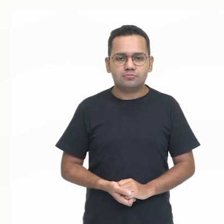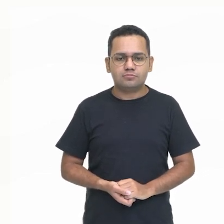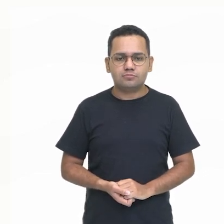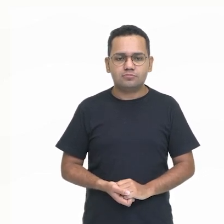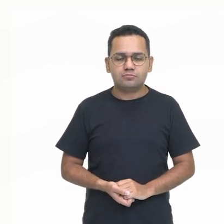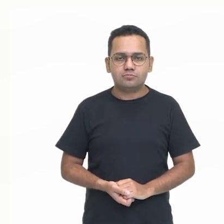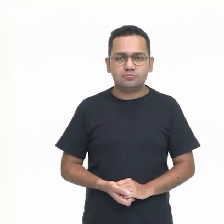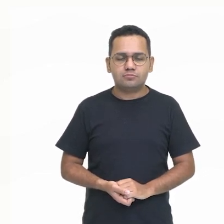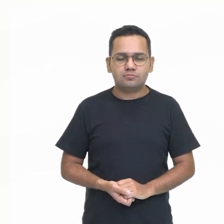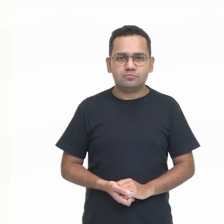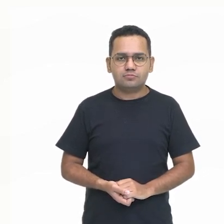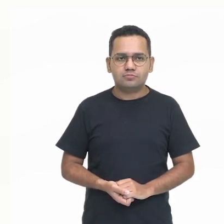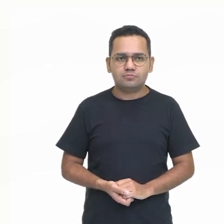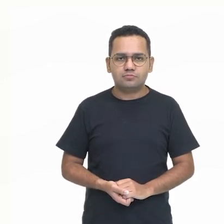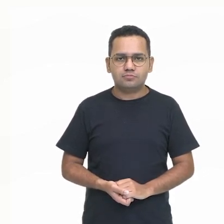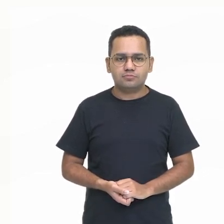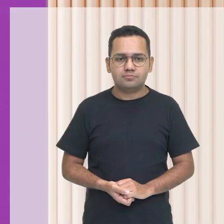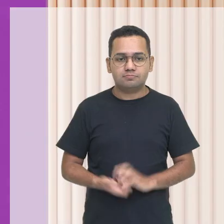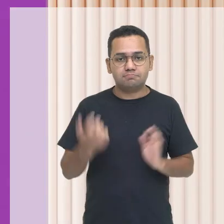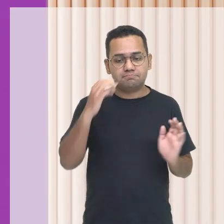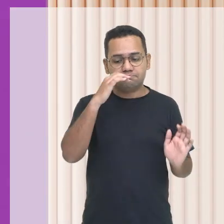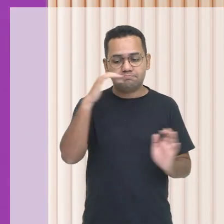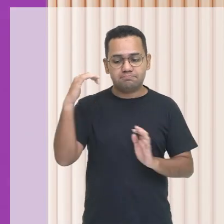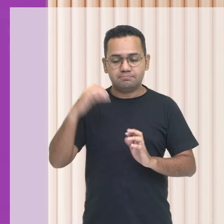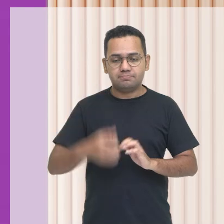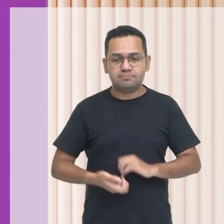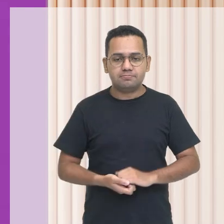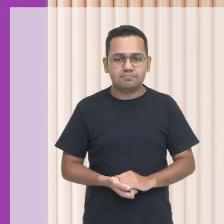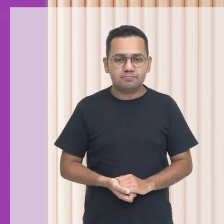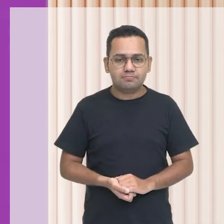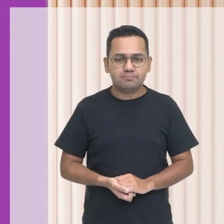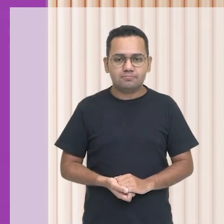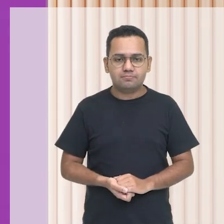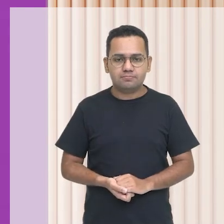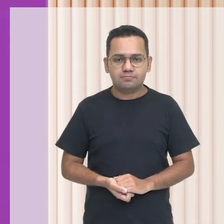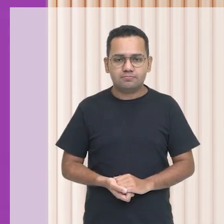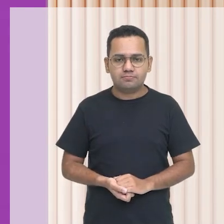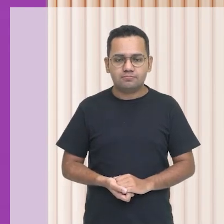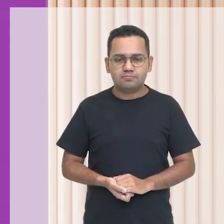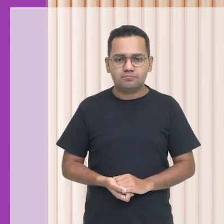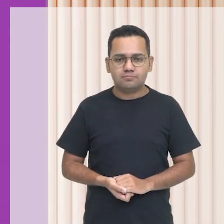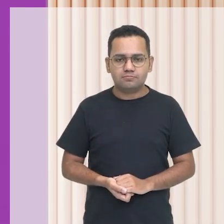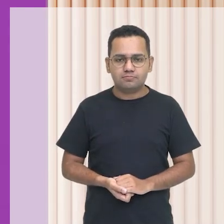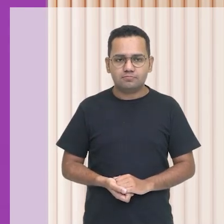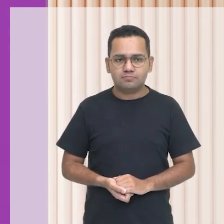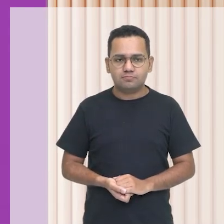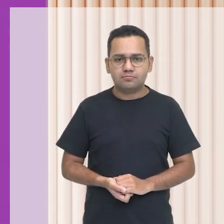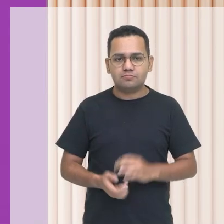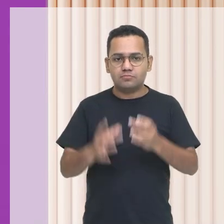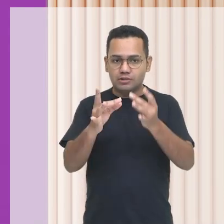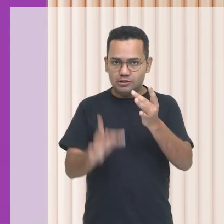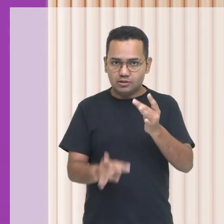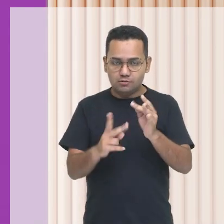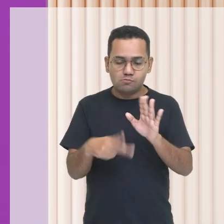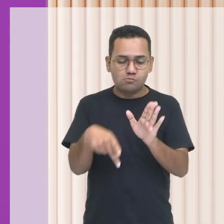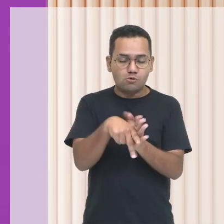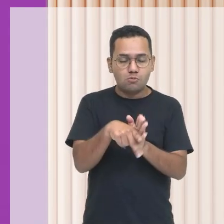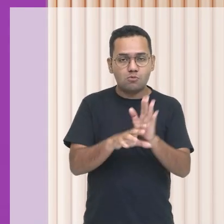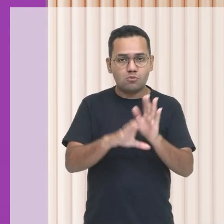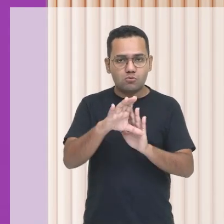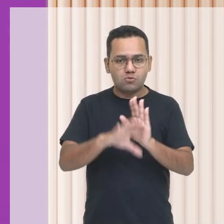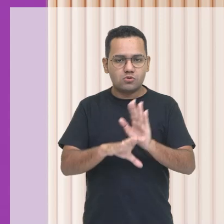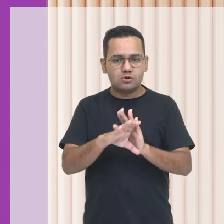né? Ainda sobre esse tema, né? Expandindo ainda mais os conceitos aí